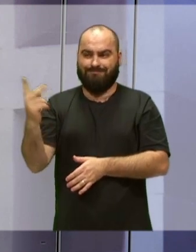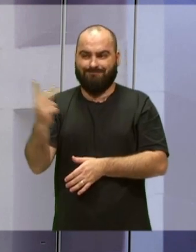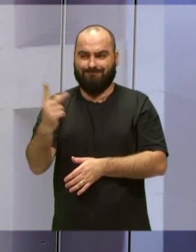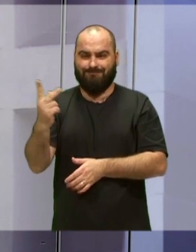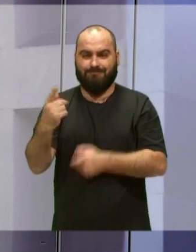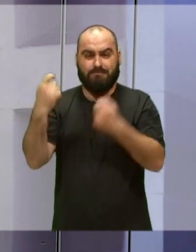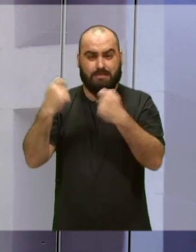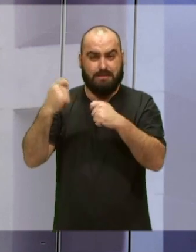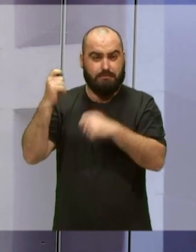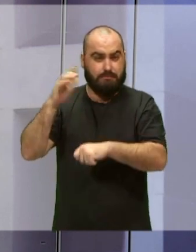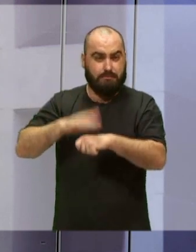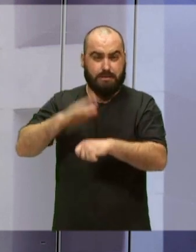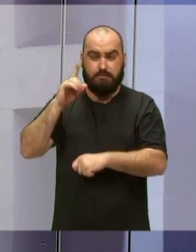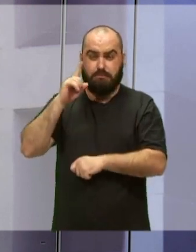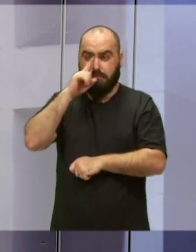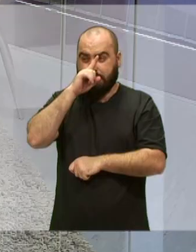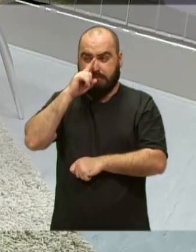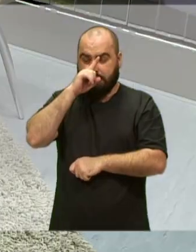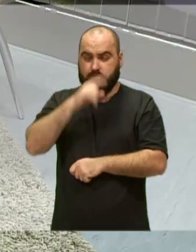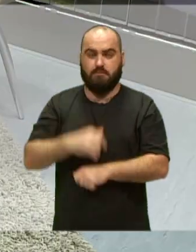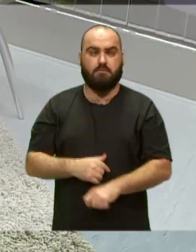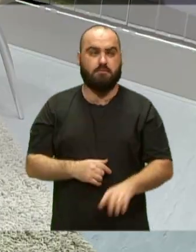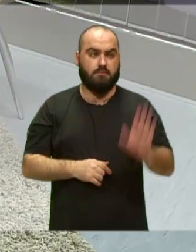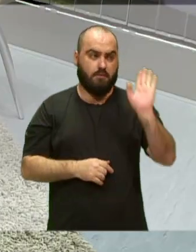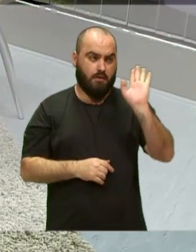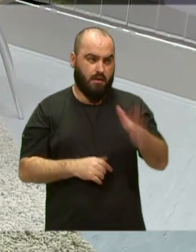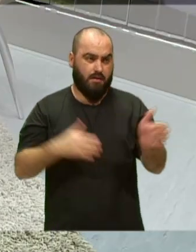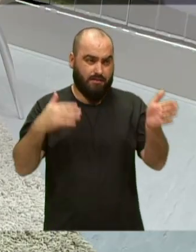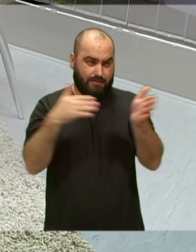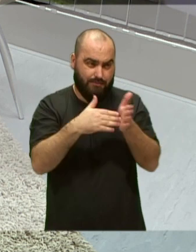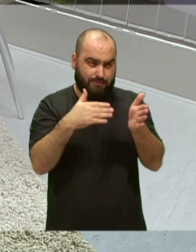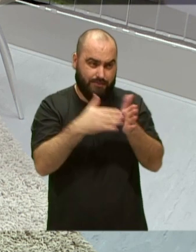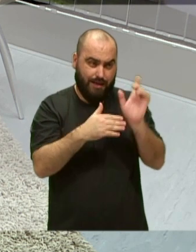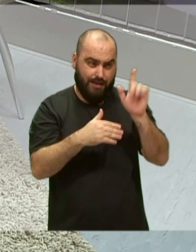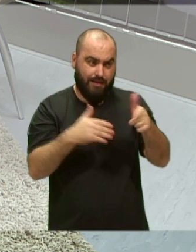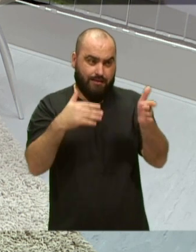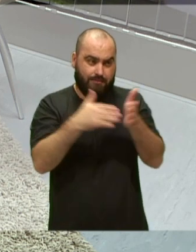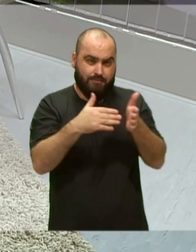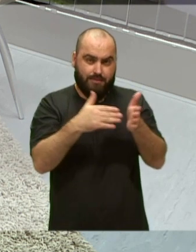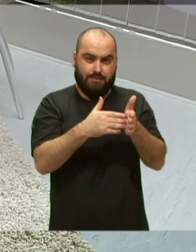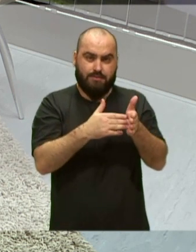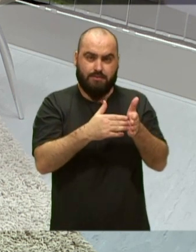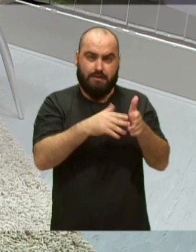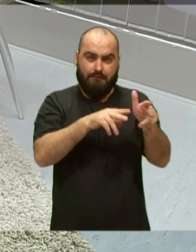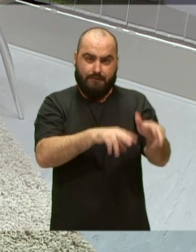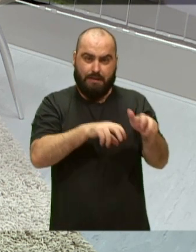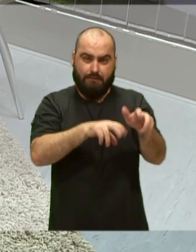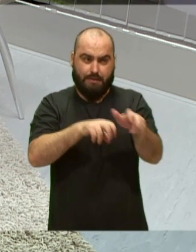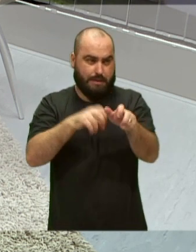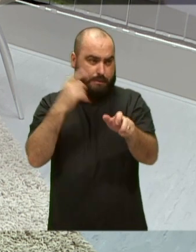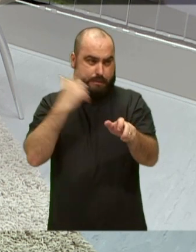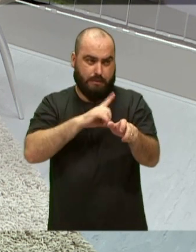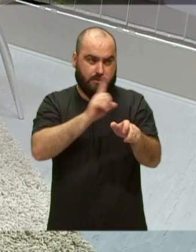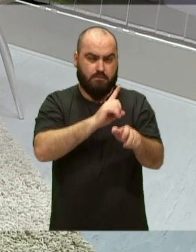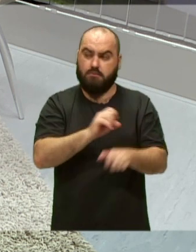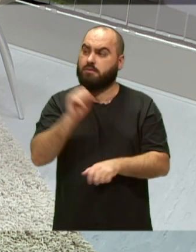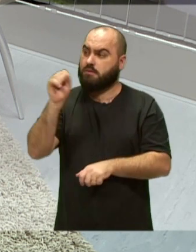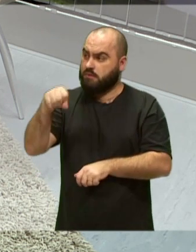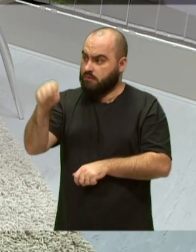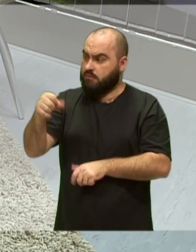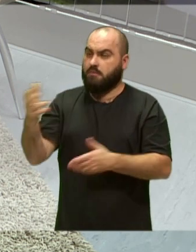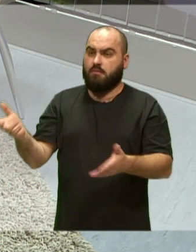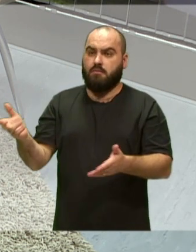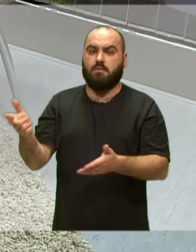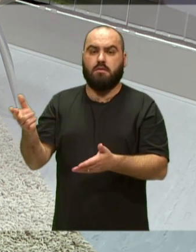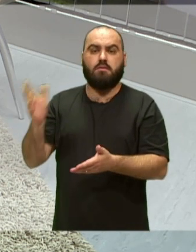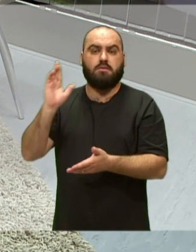eh eh GR ia limitar na verdade ia ia limitar propriedades rurais aqui do municip propriedades rurais que que estão sendo